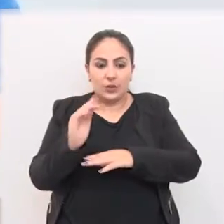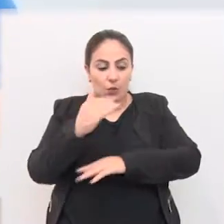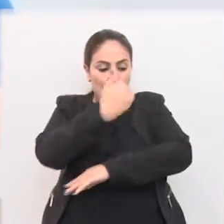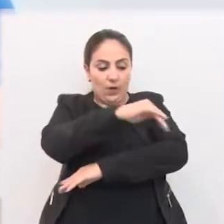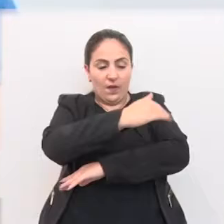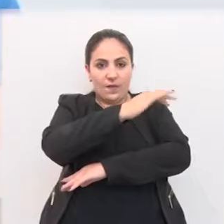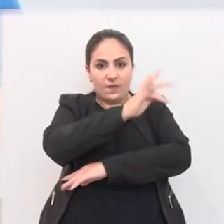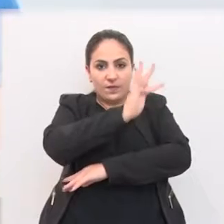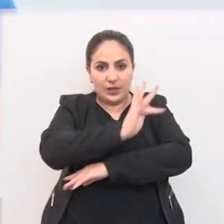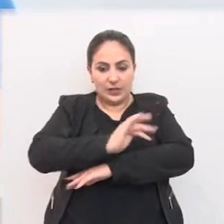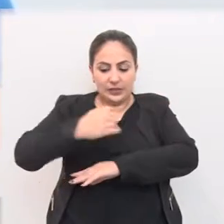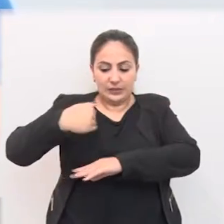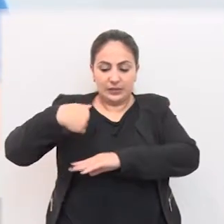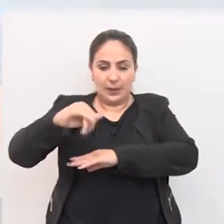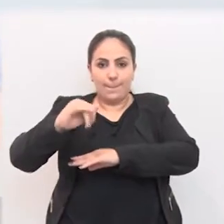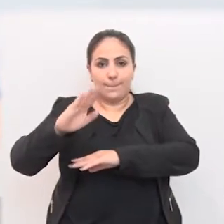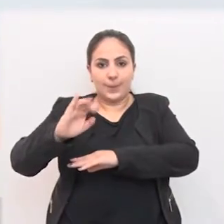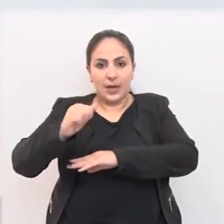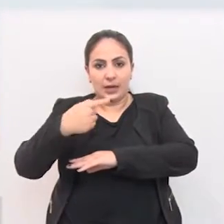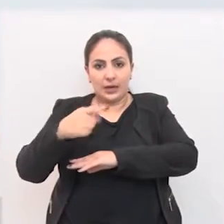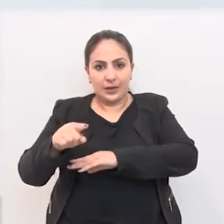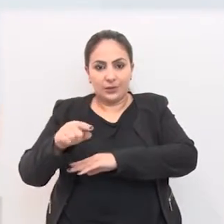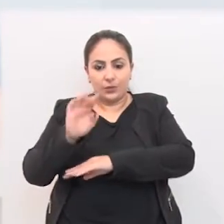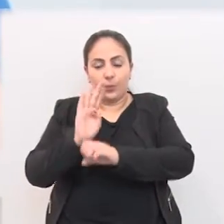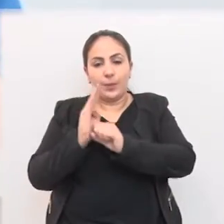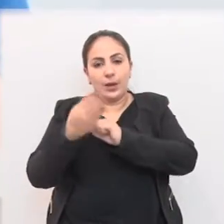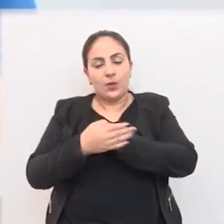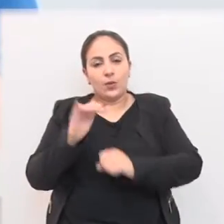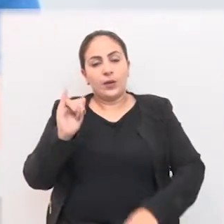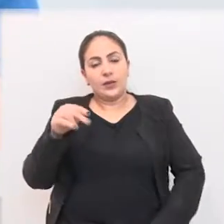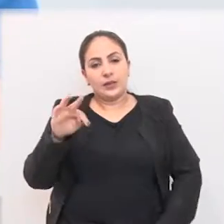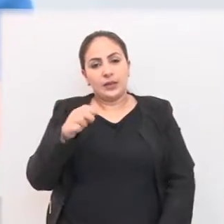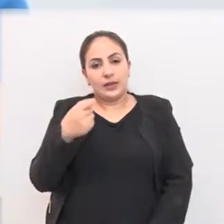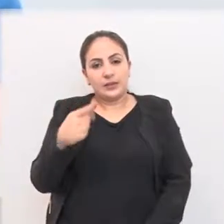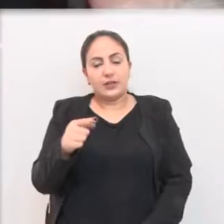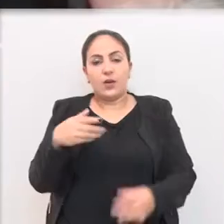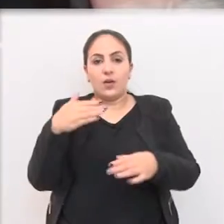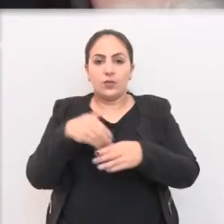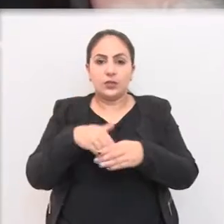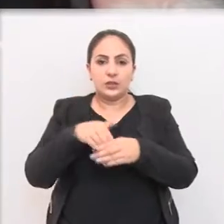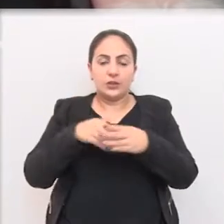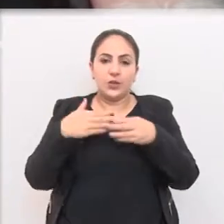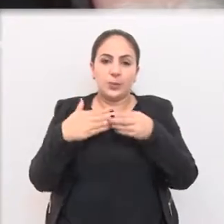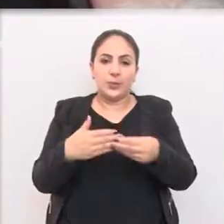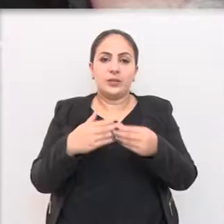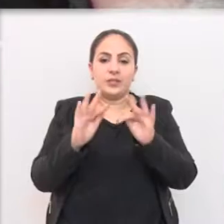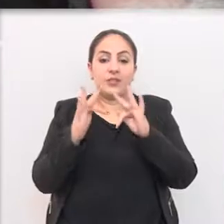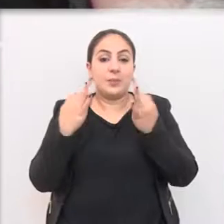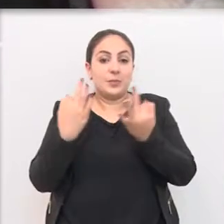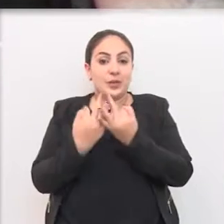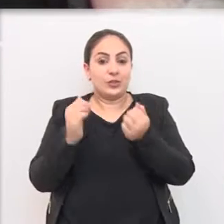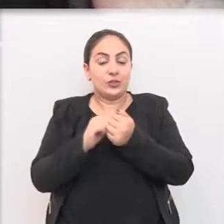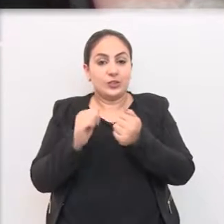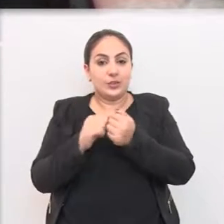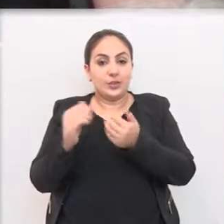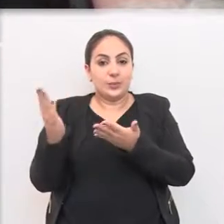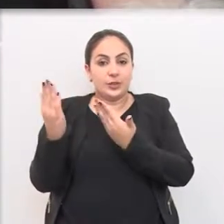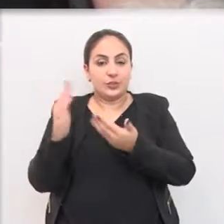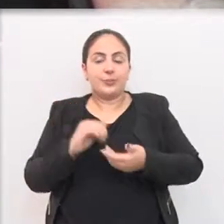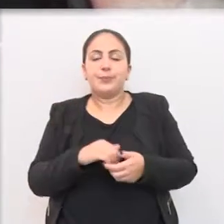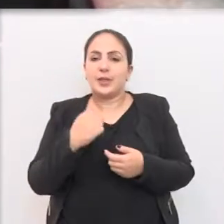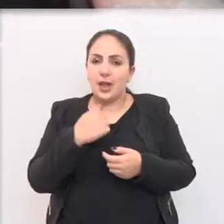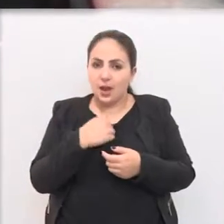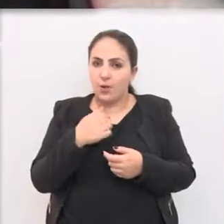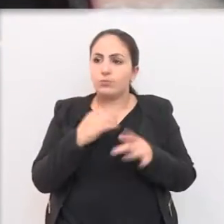Feliz e Barracão, no bairro Integração. A votação foi acompanhada pela família da homenageada. Tive